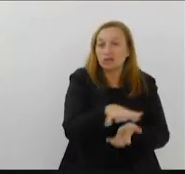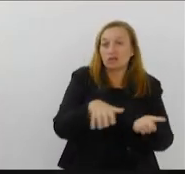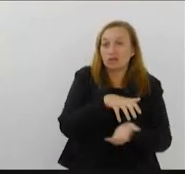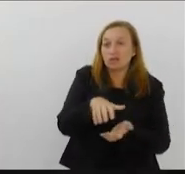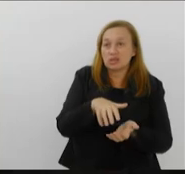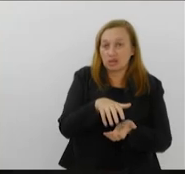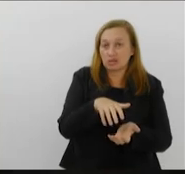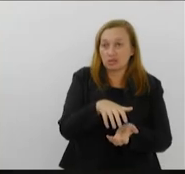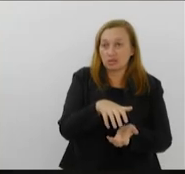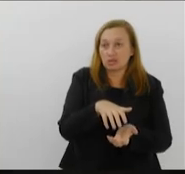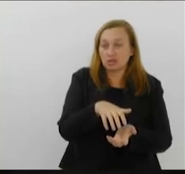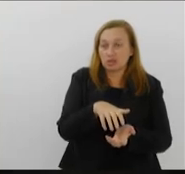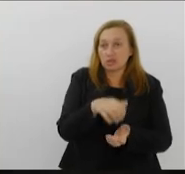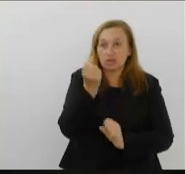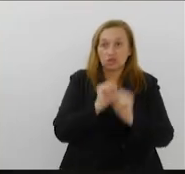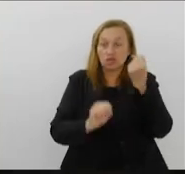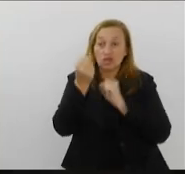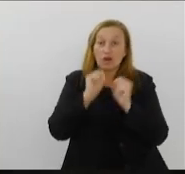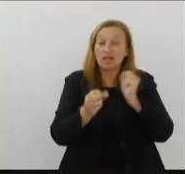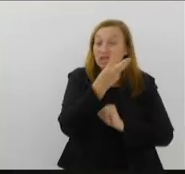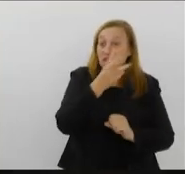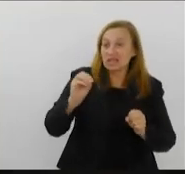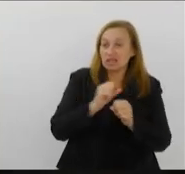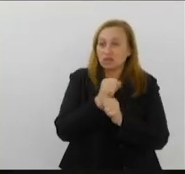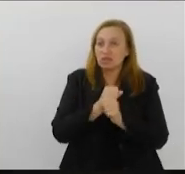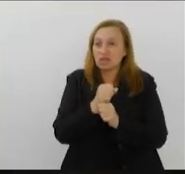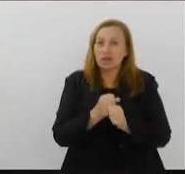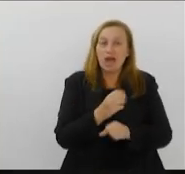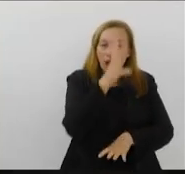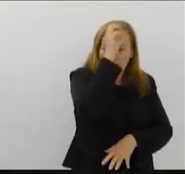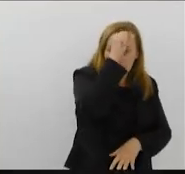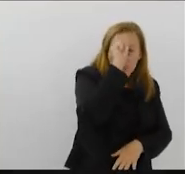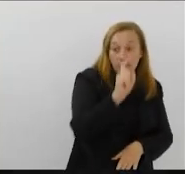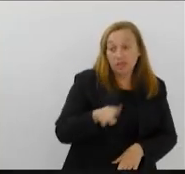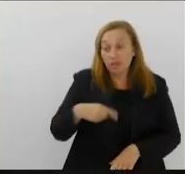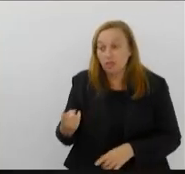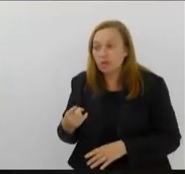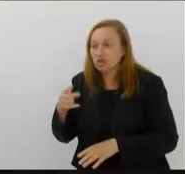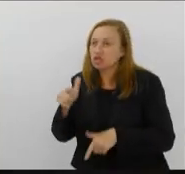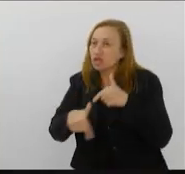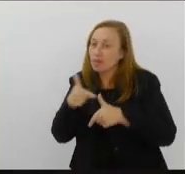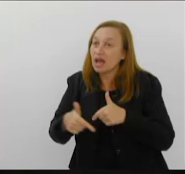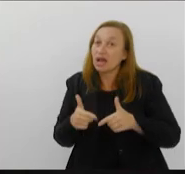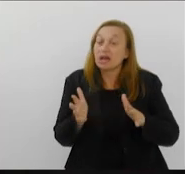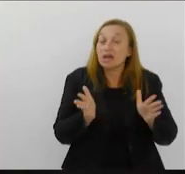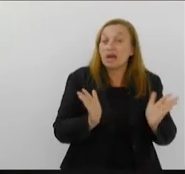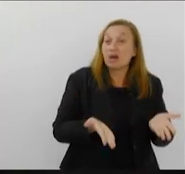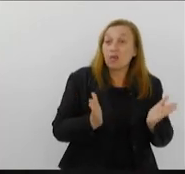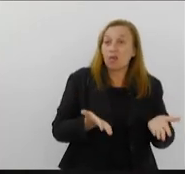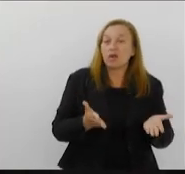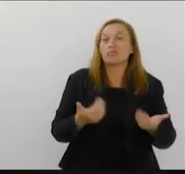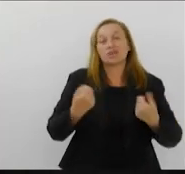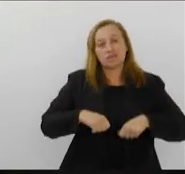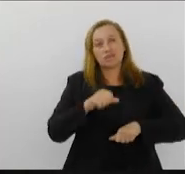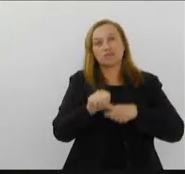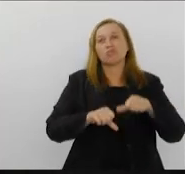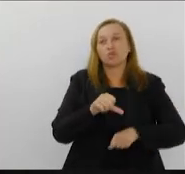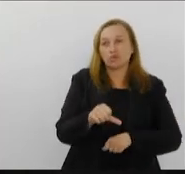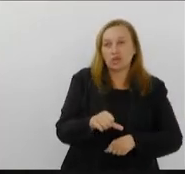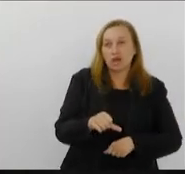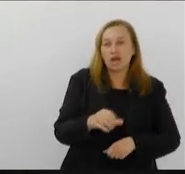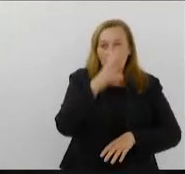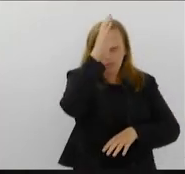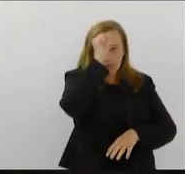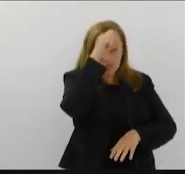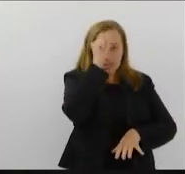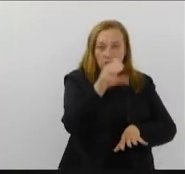cara. 300 anos. Você aprende para poder trabalhar. E aqui, qual é o racional? A gente precisa mudar. É aprendizado e